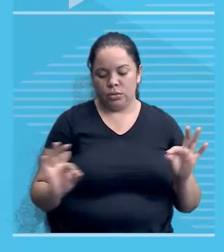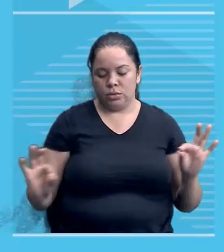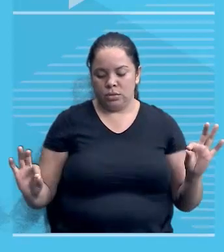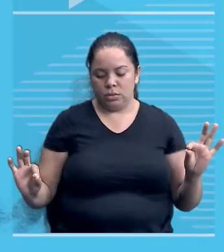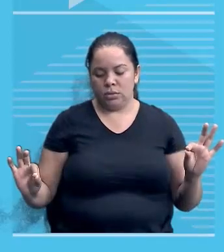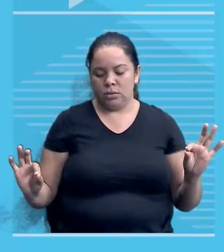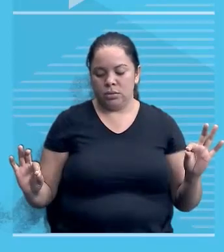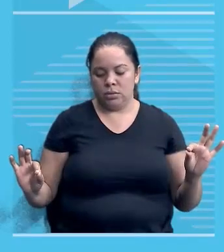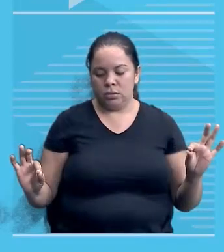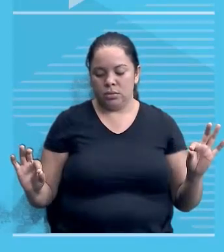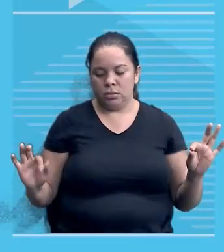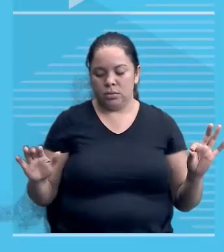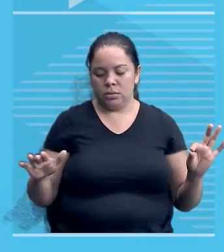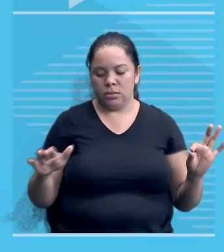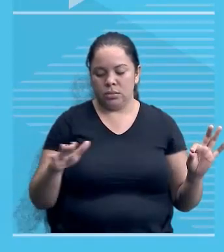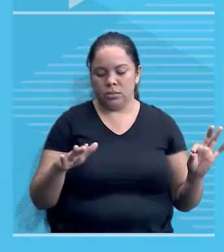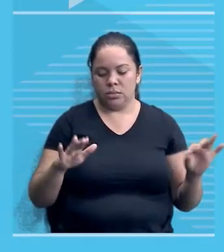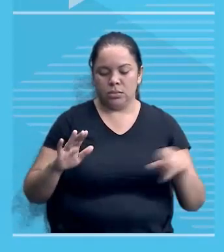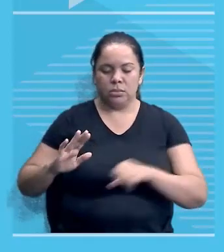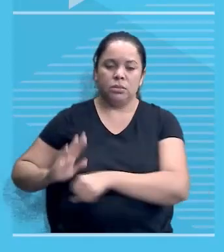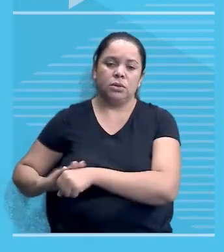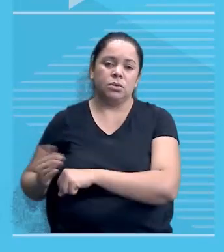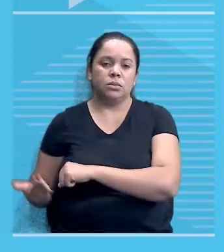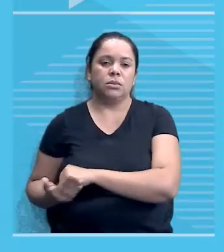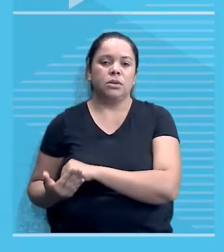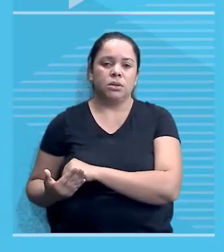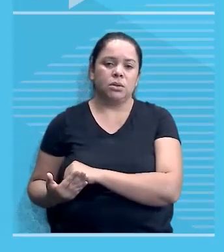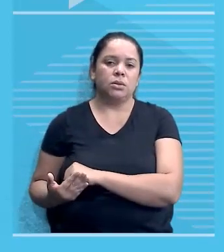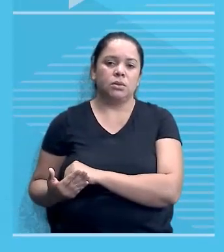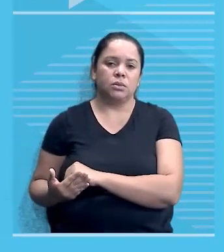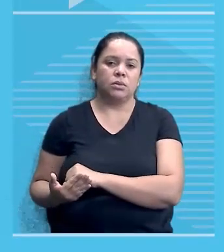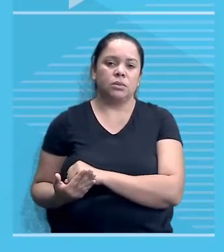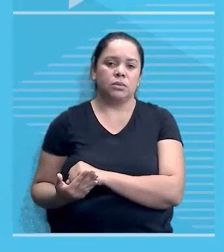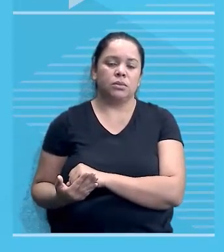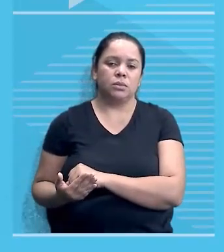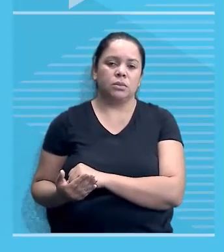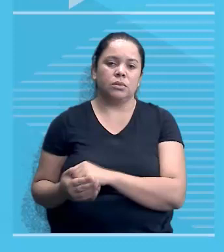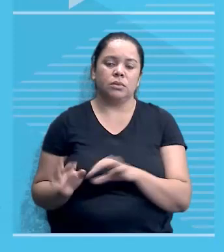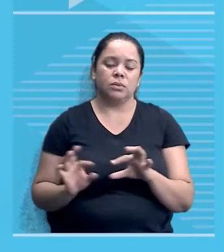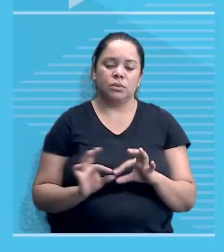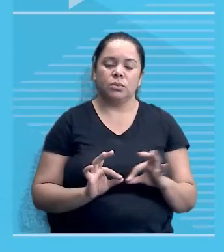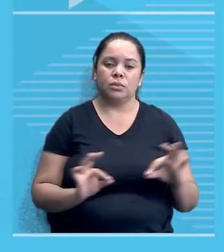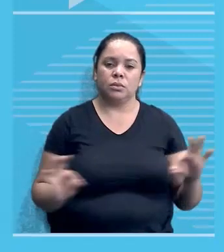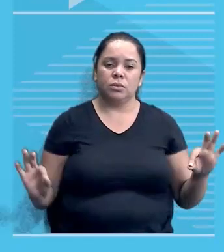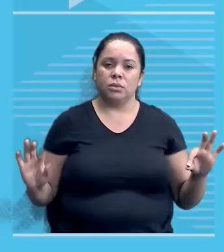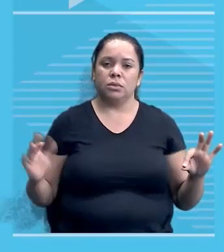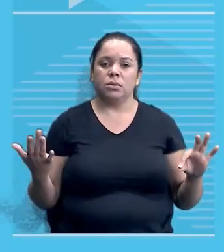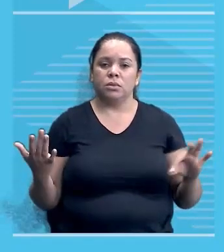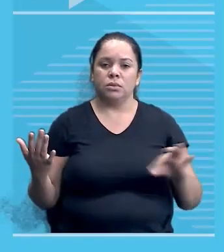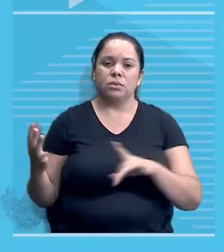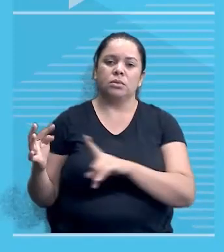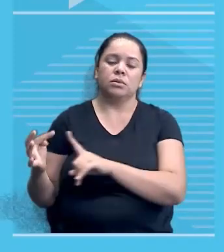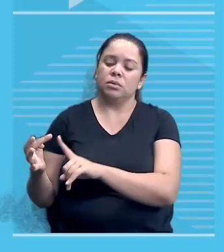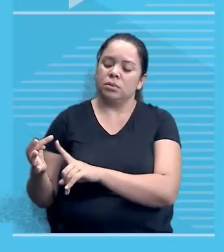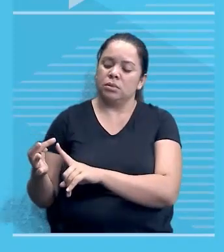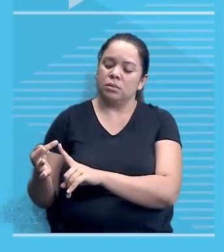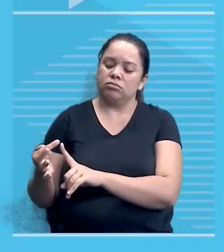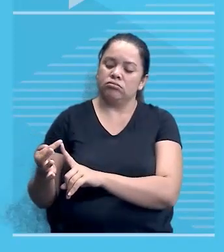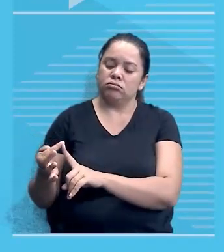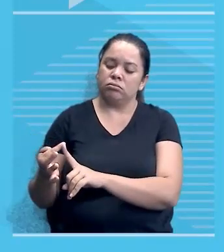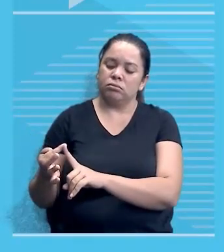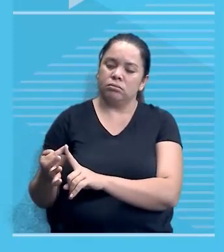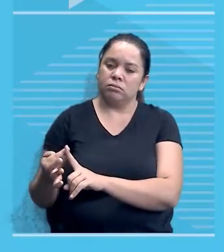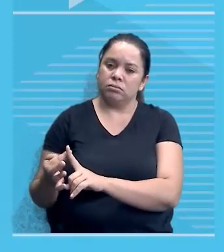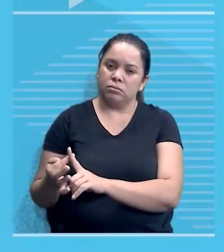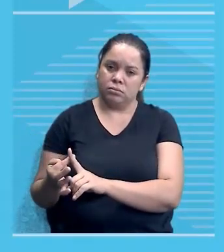para os bairros mais distantes do centro que é que acontece a temperatura tende a diminuir tende